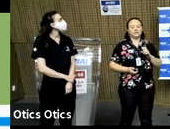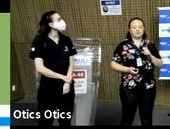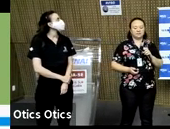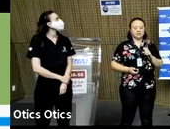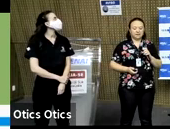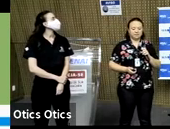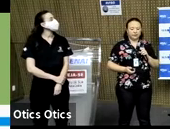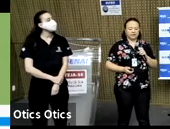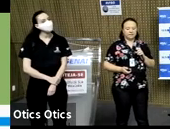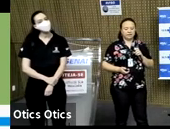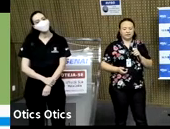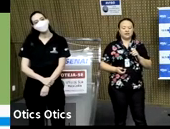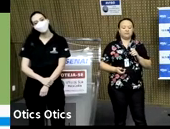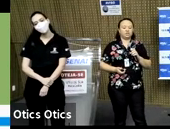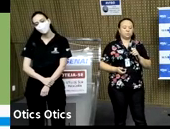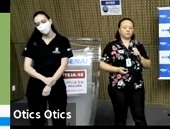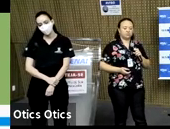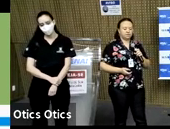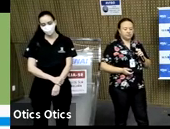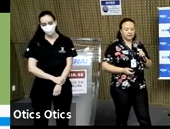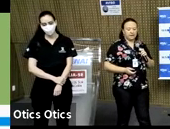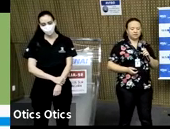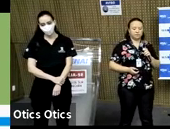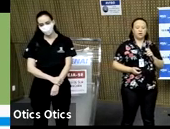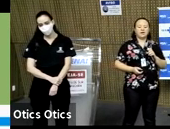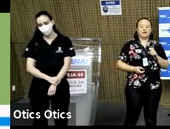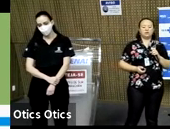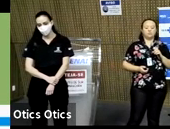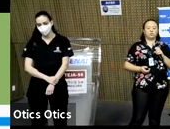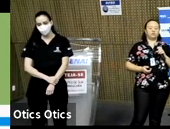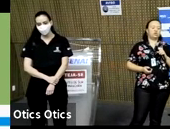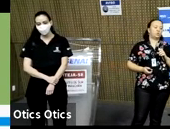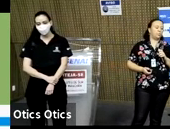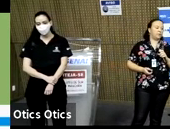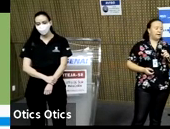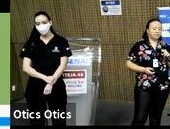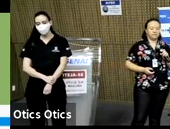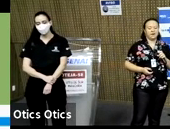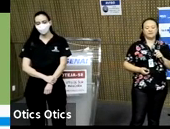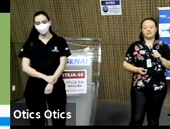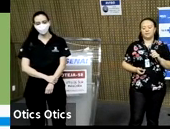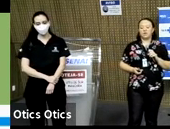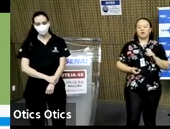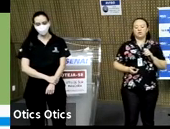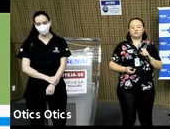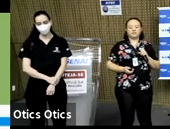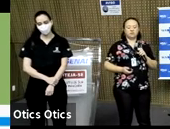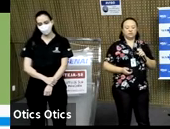devolvidos, 166 pendentes ainda e 20% de absenteísmo. Em 2021, primeiro